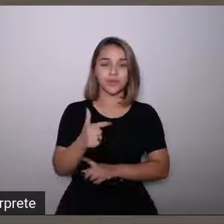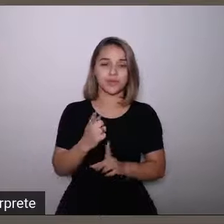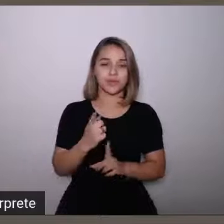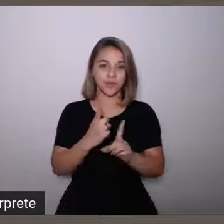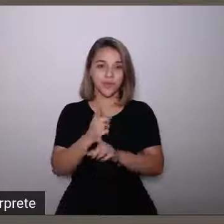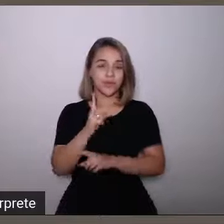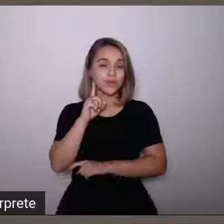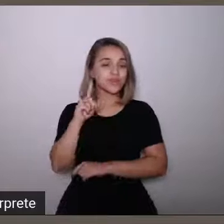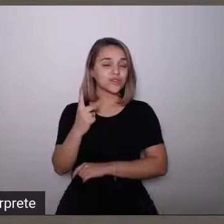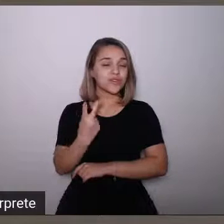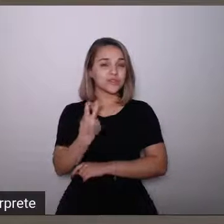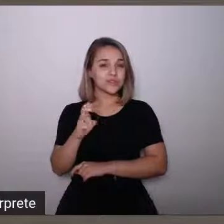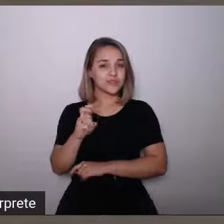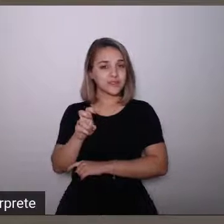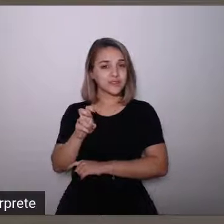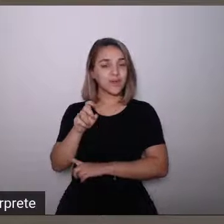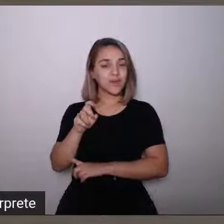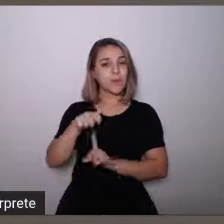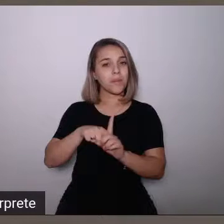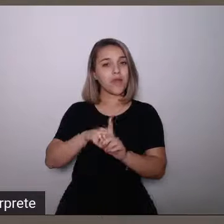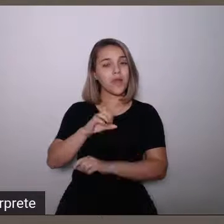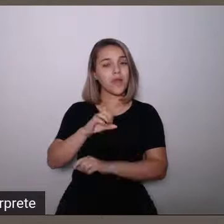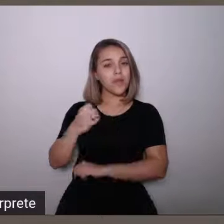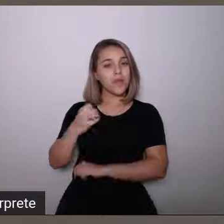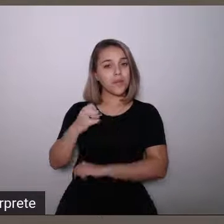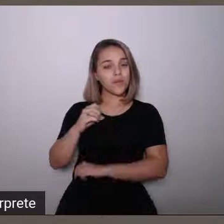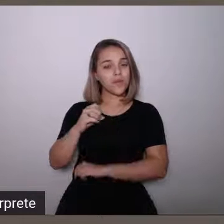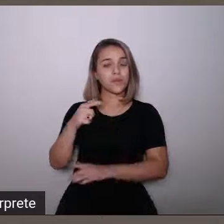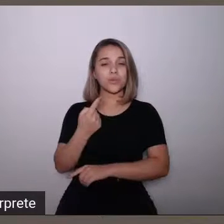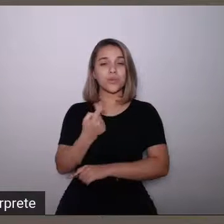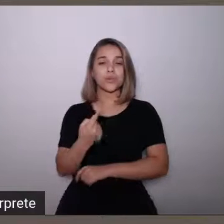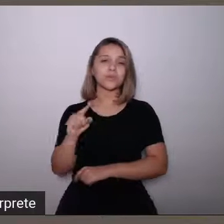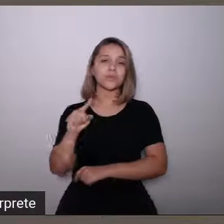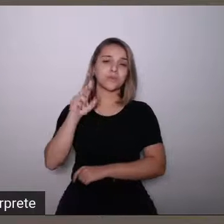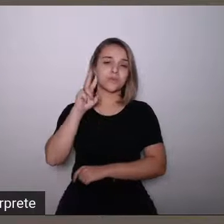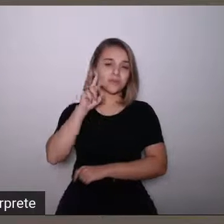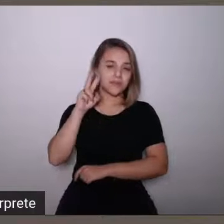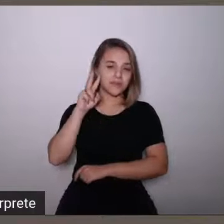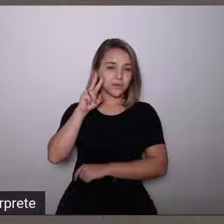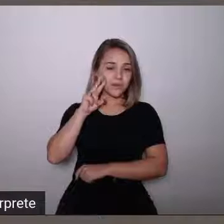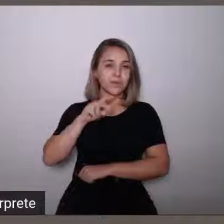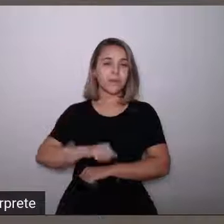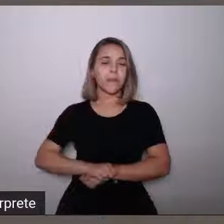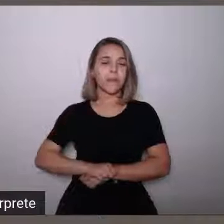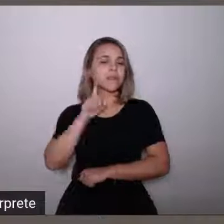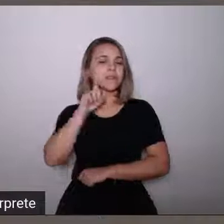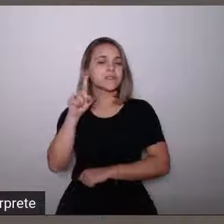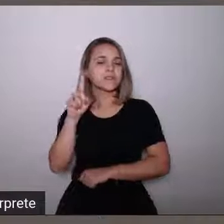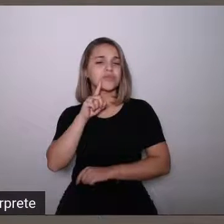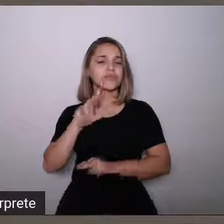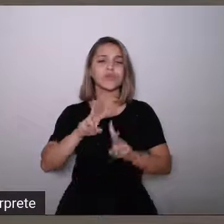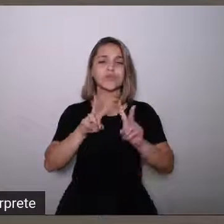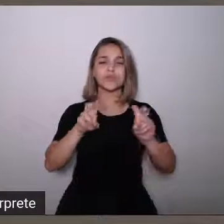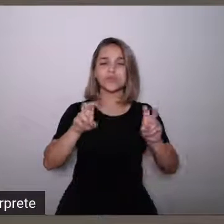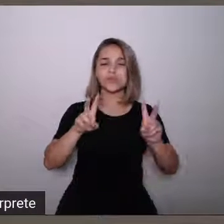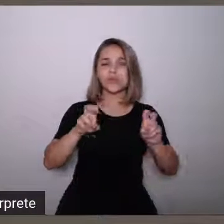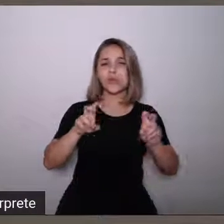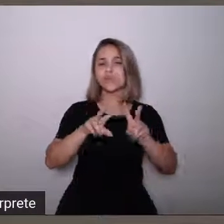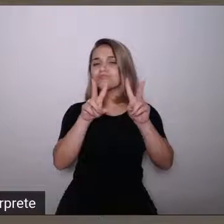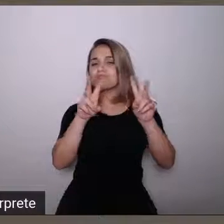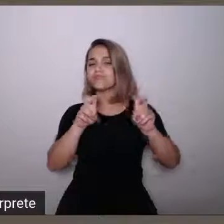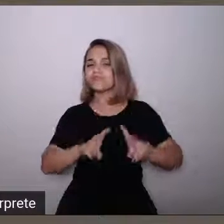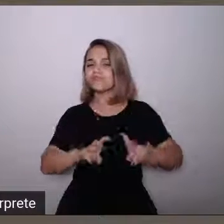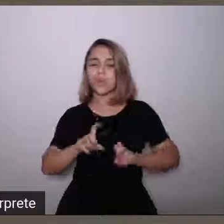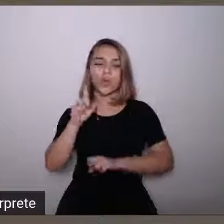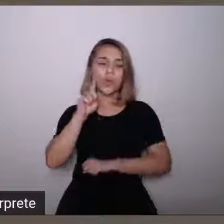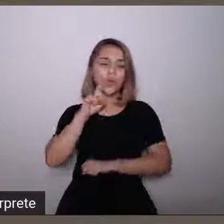última segunda-feira de outubro, e nesse dia a gente vai falar sobre artes do cotidiano, especificamente sobre arquitetura